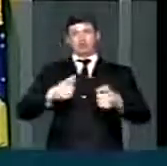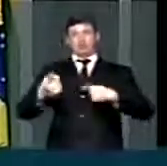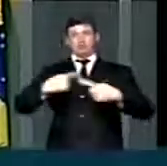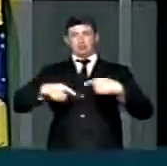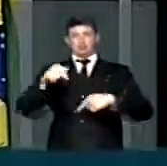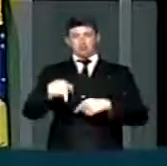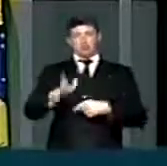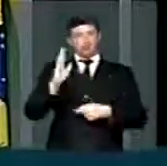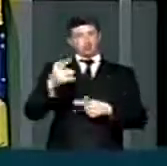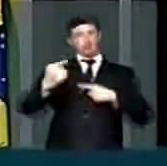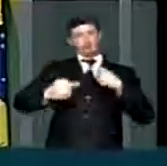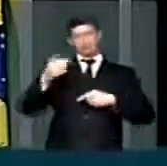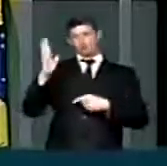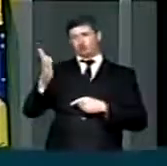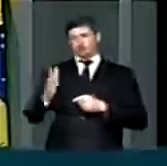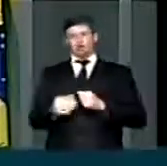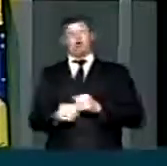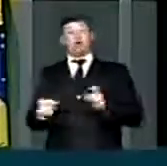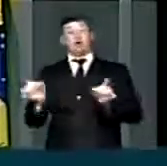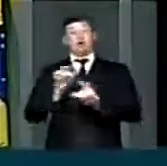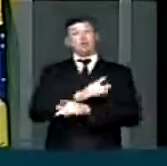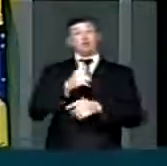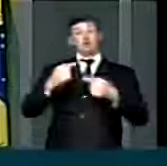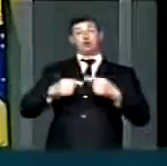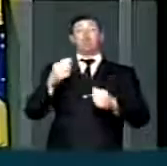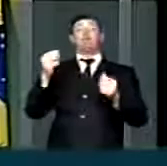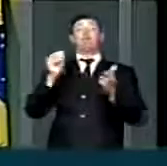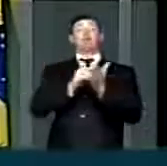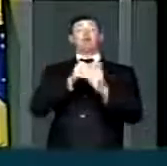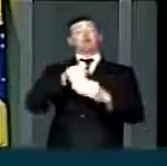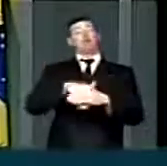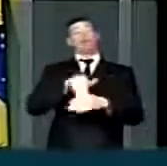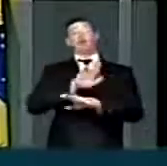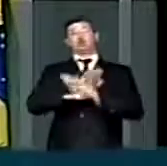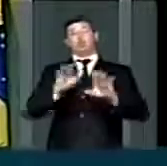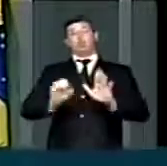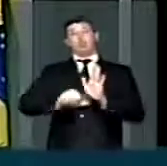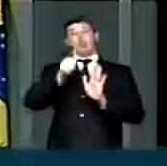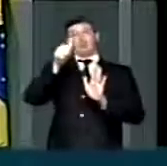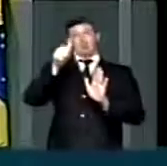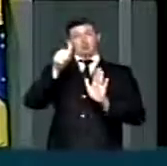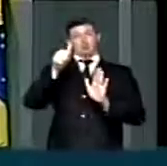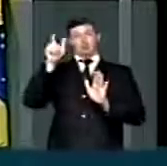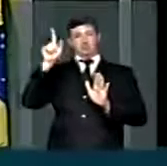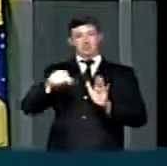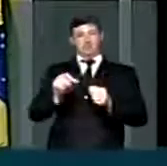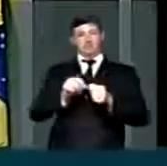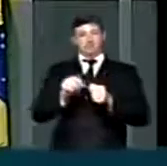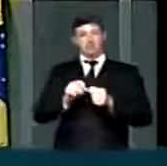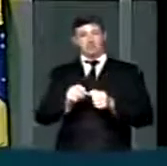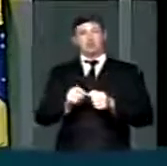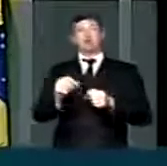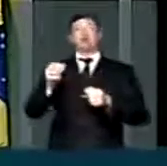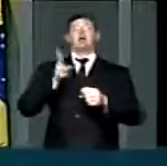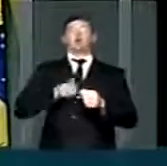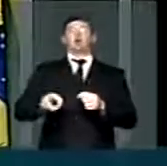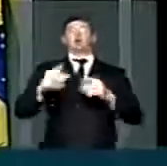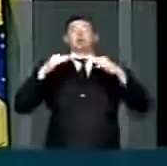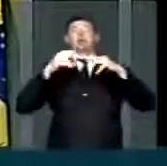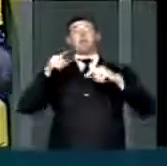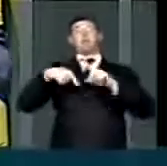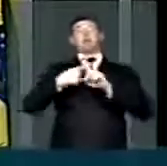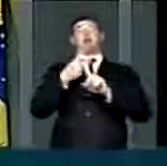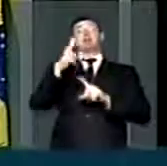tramitando, já foi discutida, acabou a discussão, já está para votar aqui em primeiro turno, consolidando a Zona Franca por mais